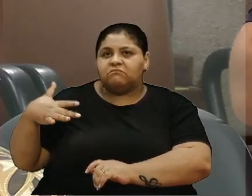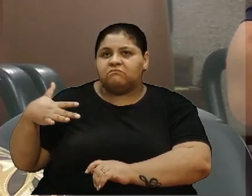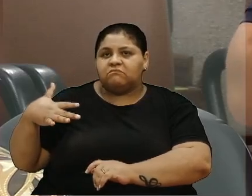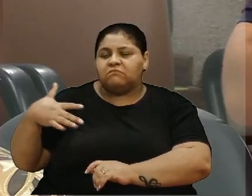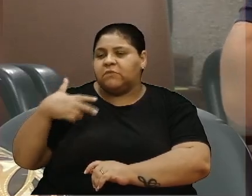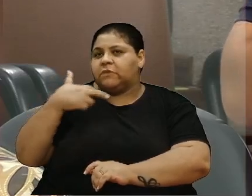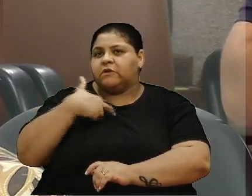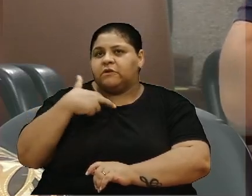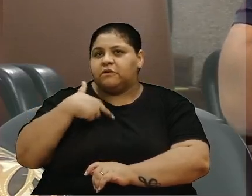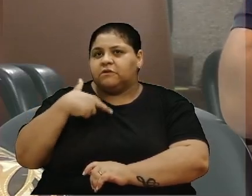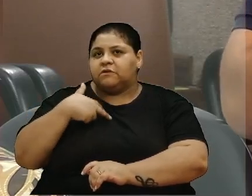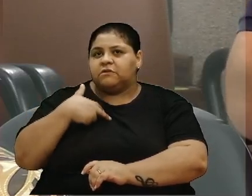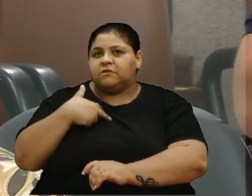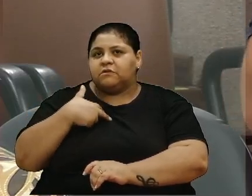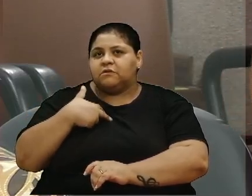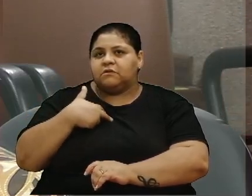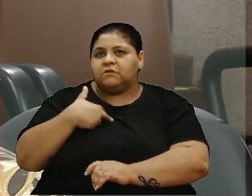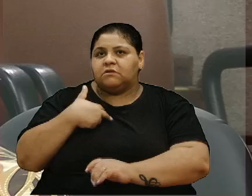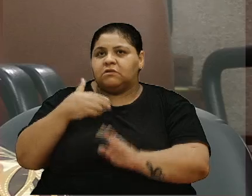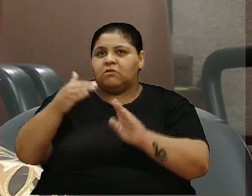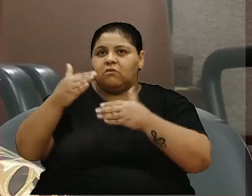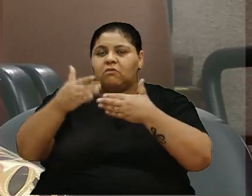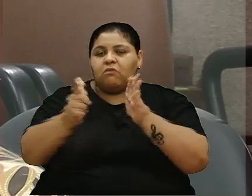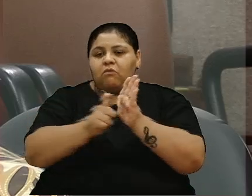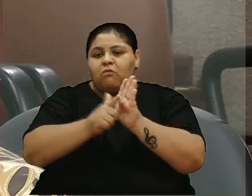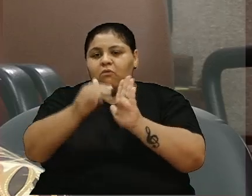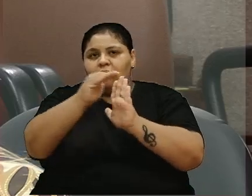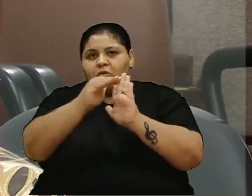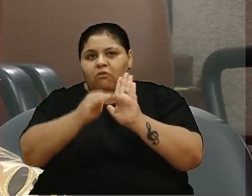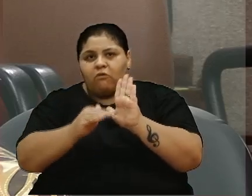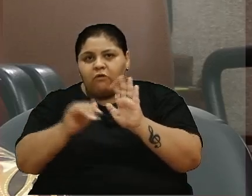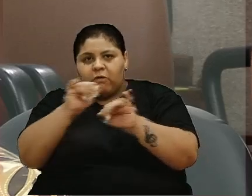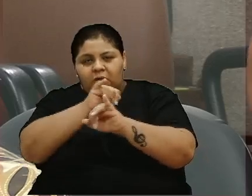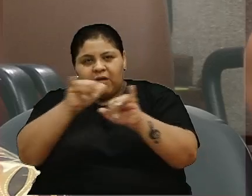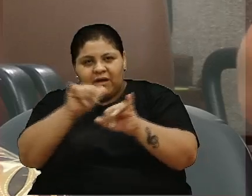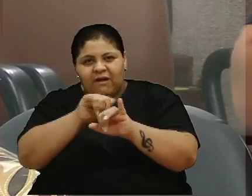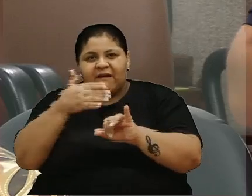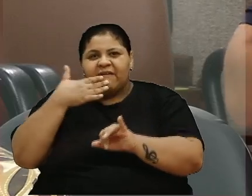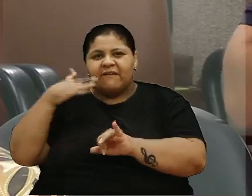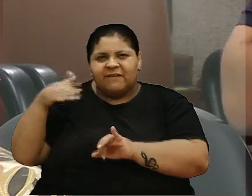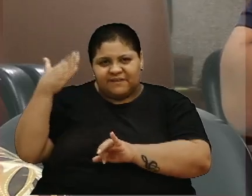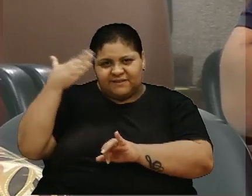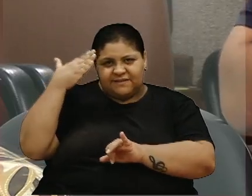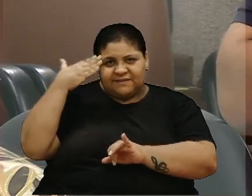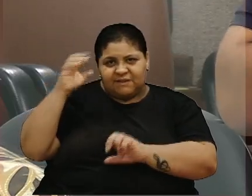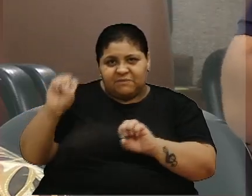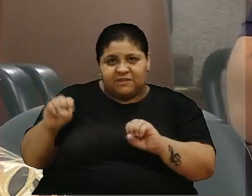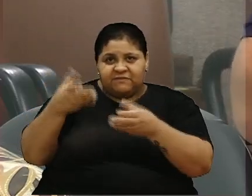poder levar para casa um folhetinho de divulgação. As crianças estão sabendo da